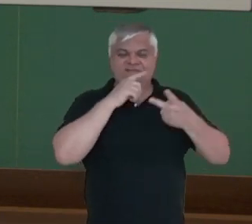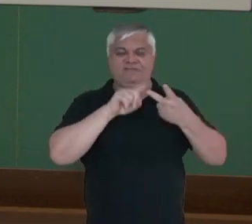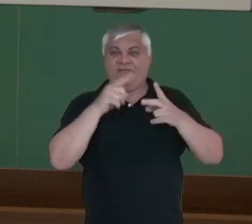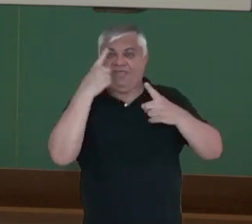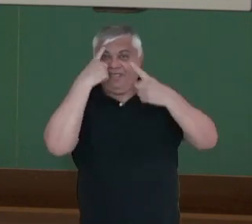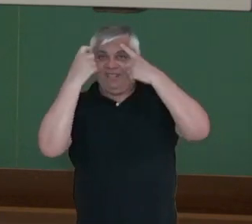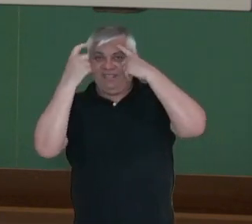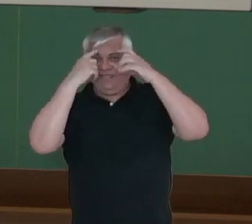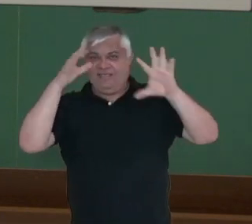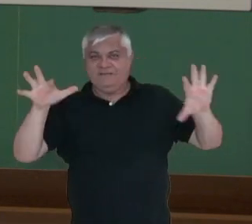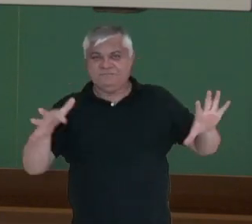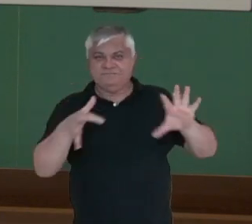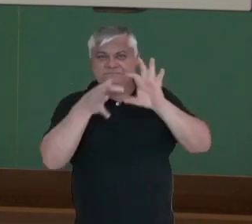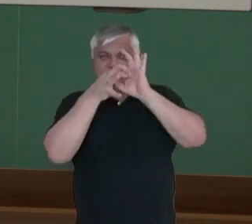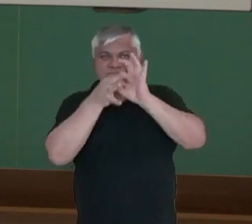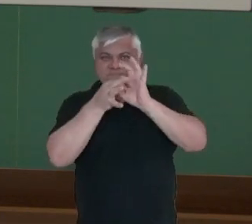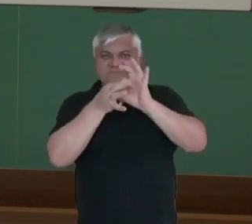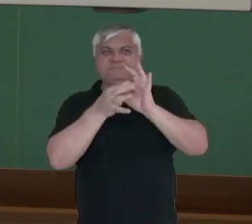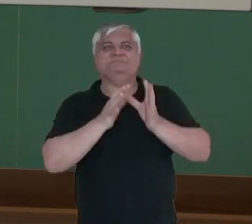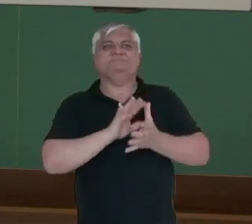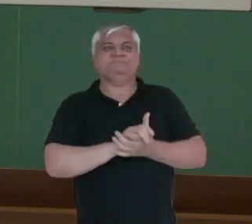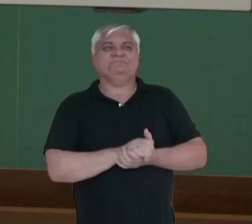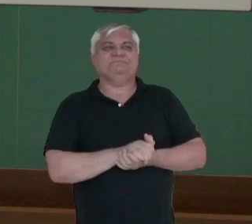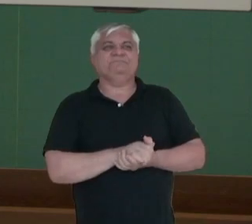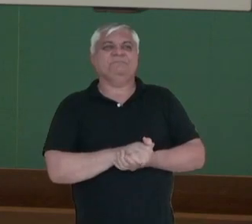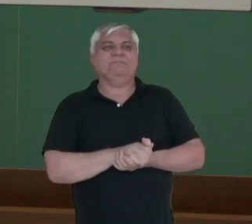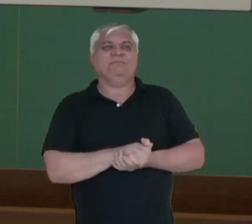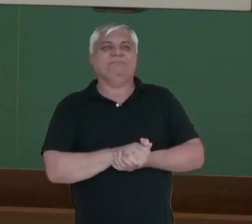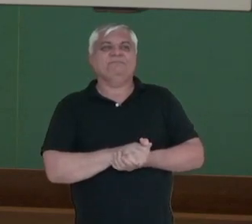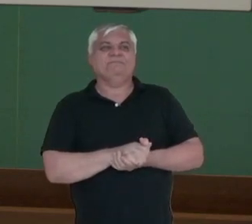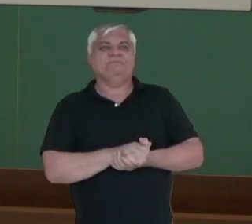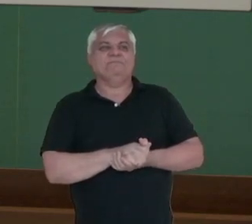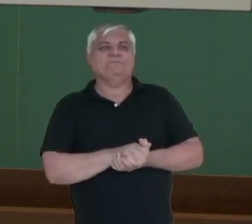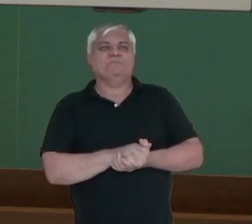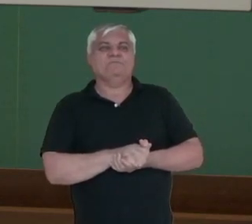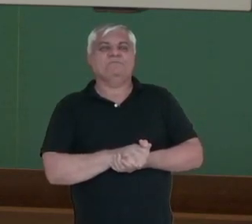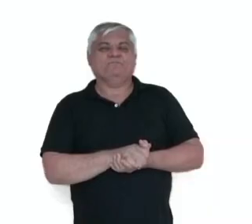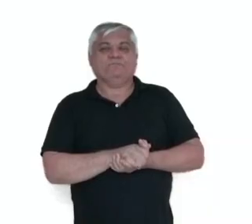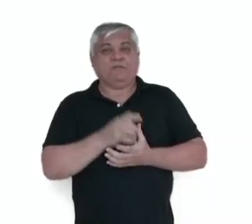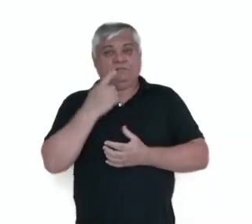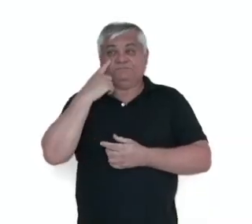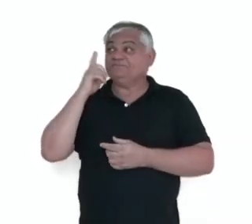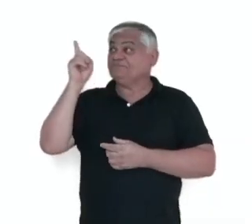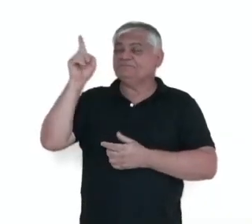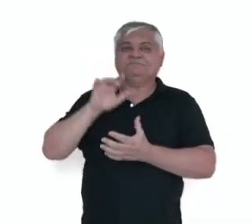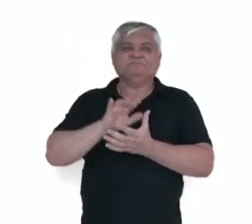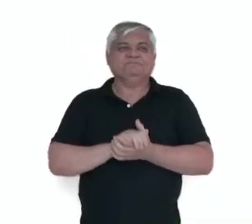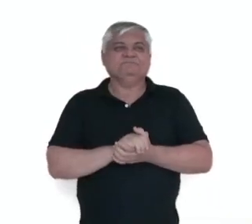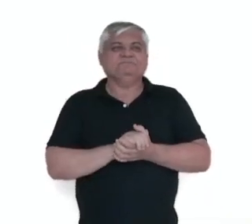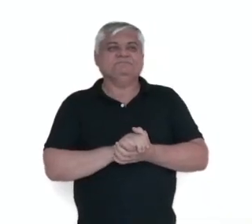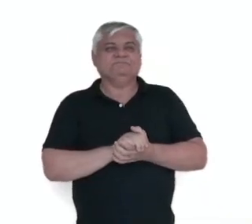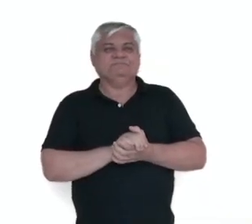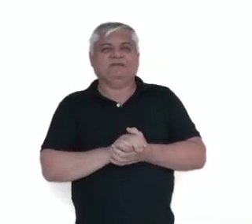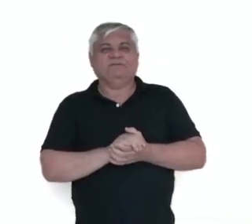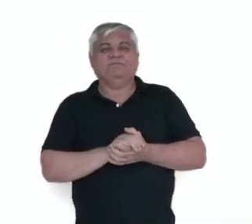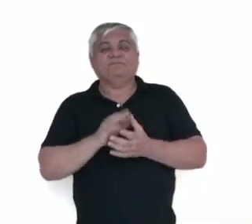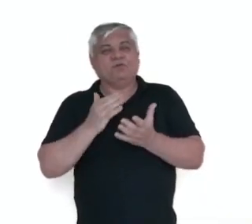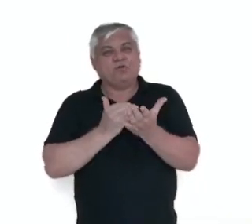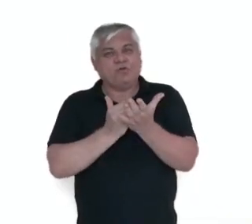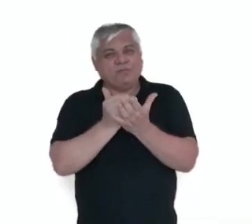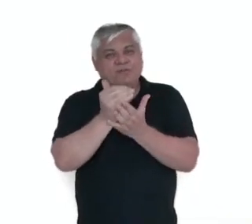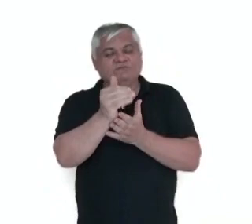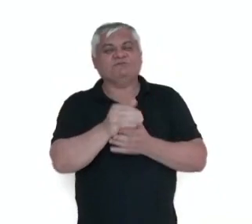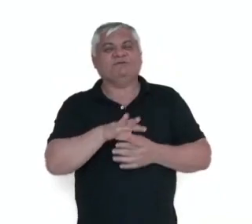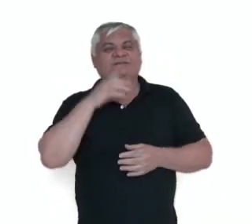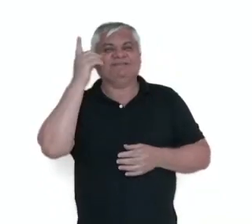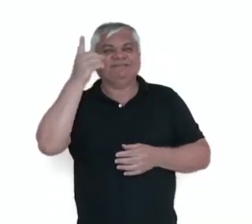vai complementar a outra, como nós podemos perceber aqui neste quadro, né? Então, o conhecimento tem início, de acordo com